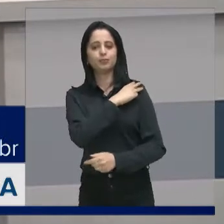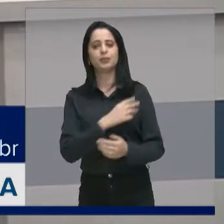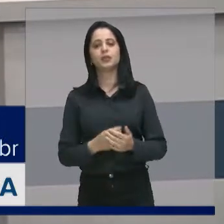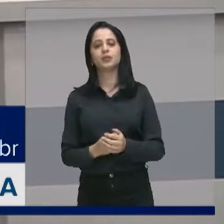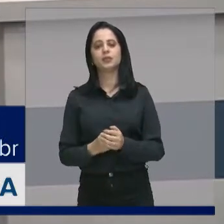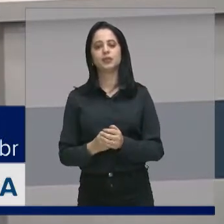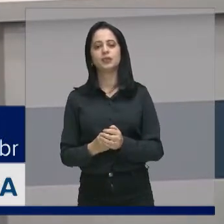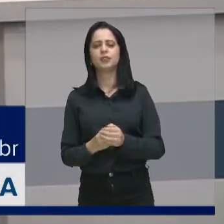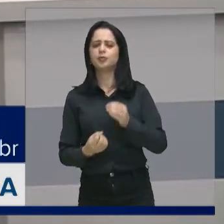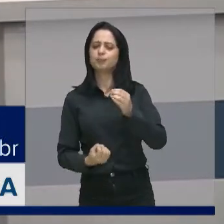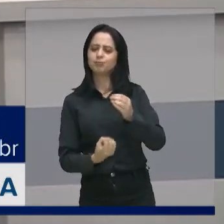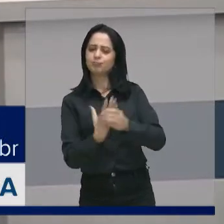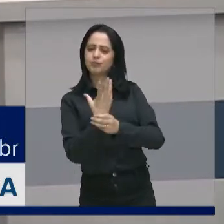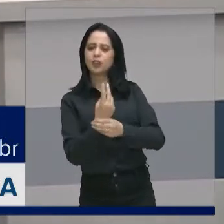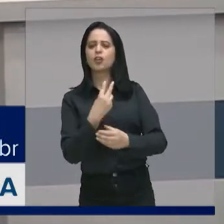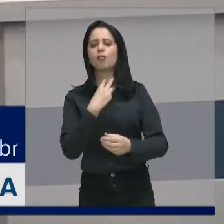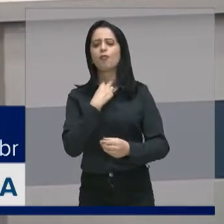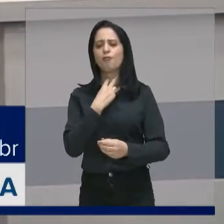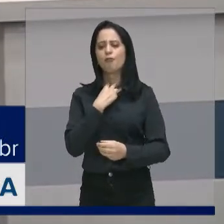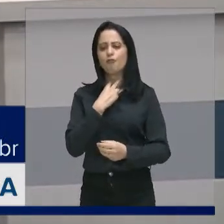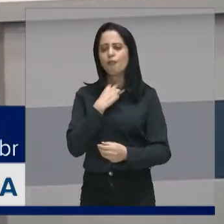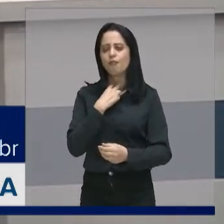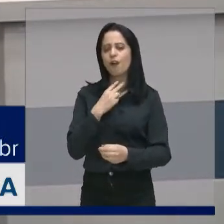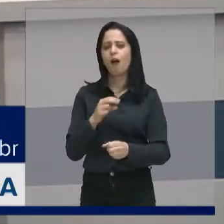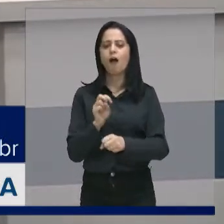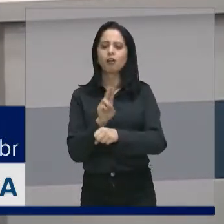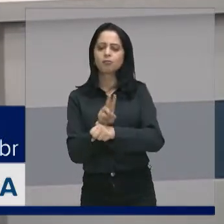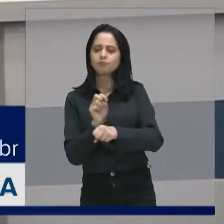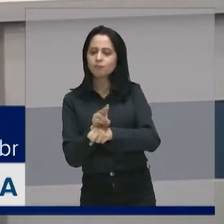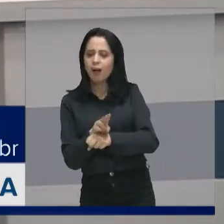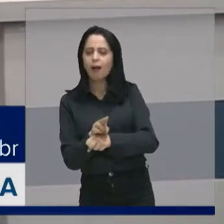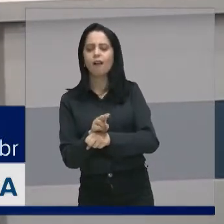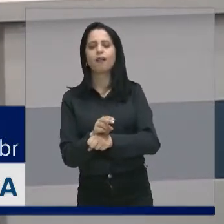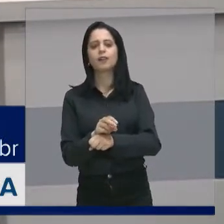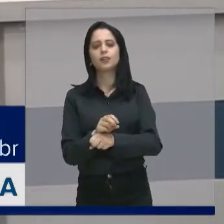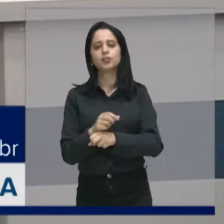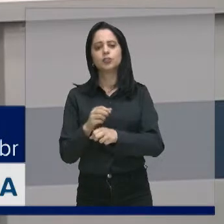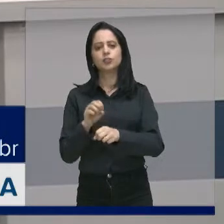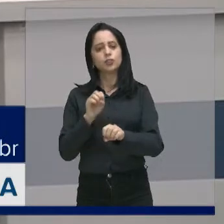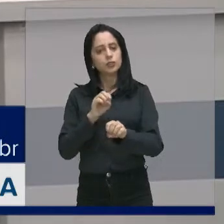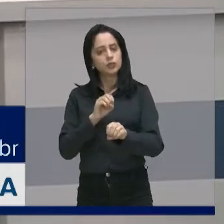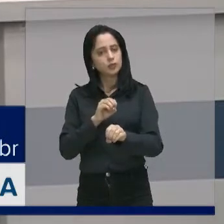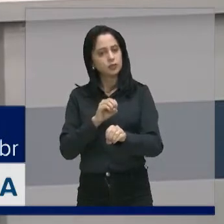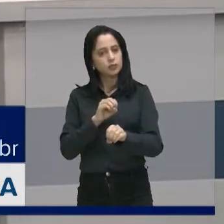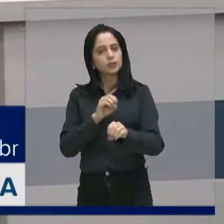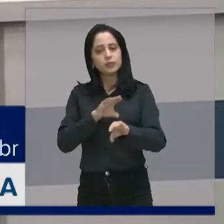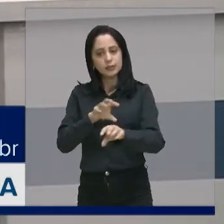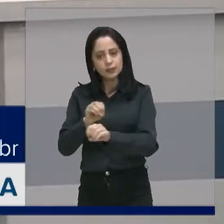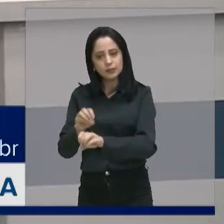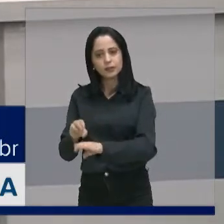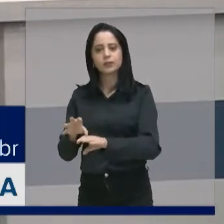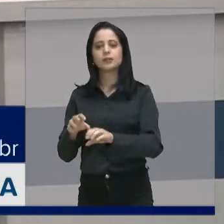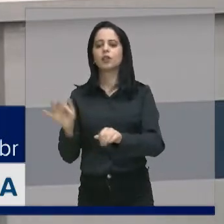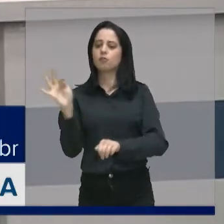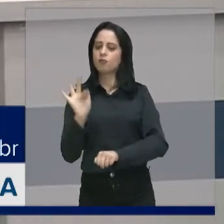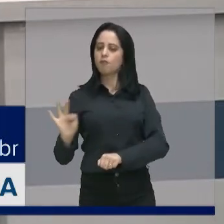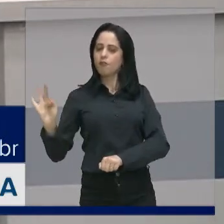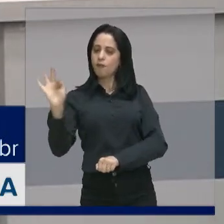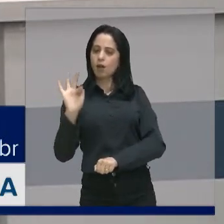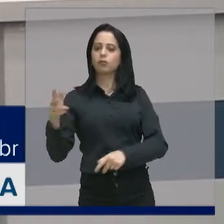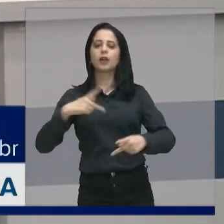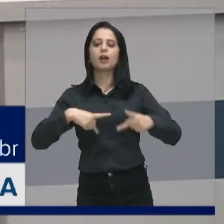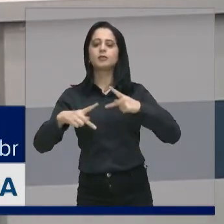de 1.300 novas vagas de ensino superior ensino superior de escolas públicas em São